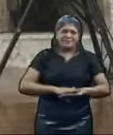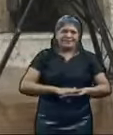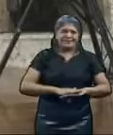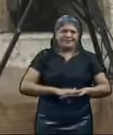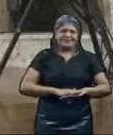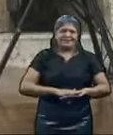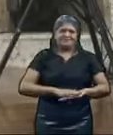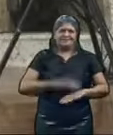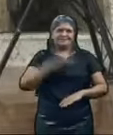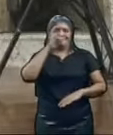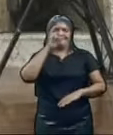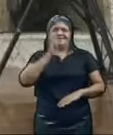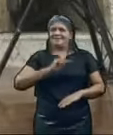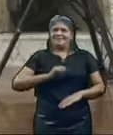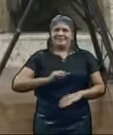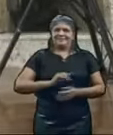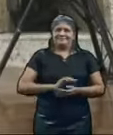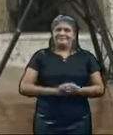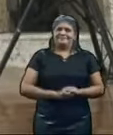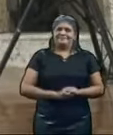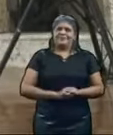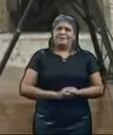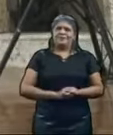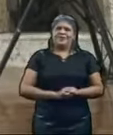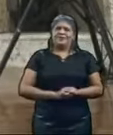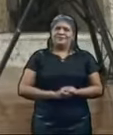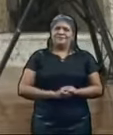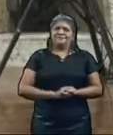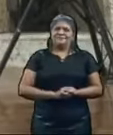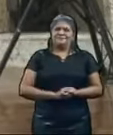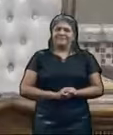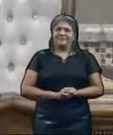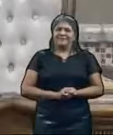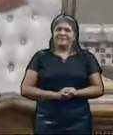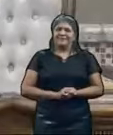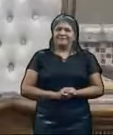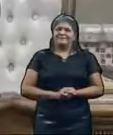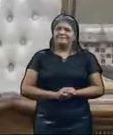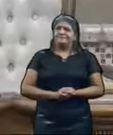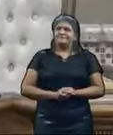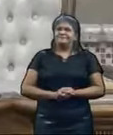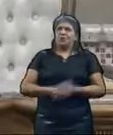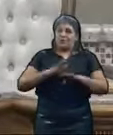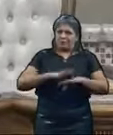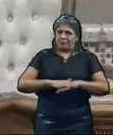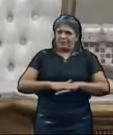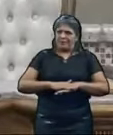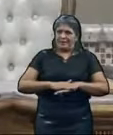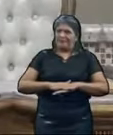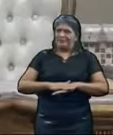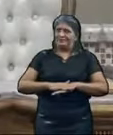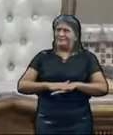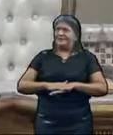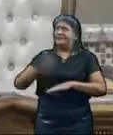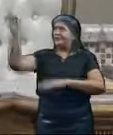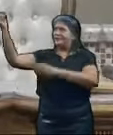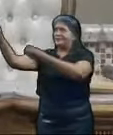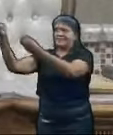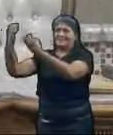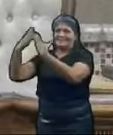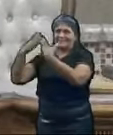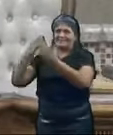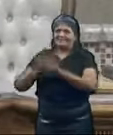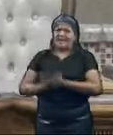arrogância da vida isso aí é só vem de Deus né somente de Deus é do mundo e podia ser mais forte de